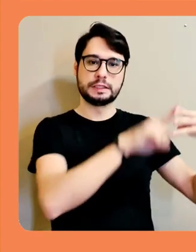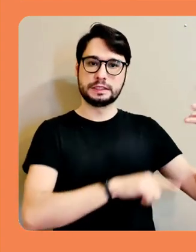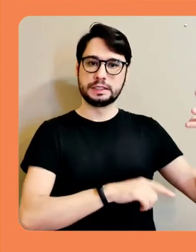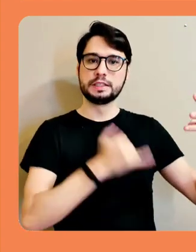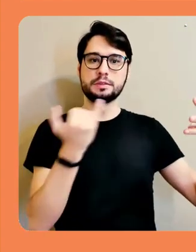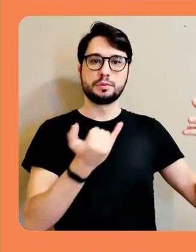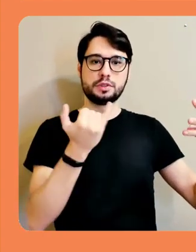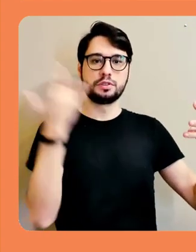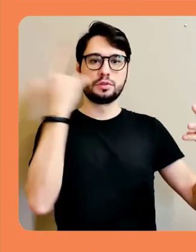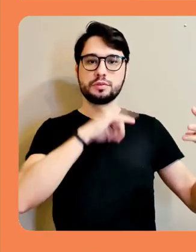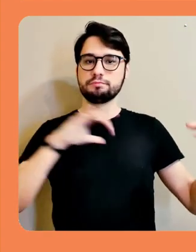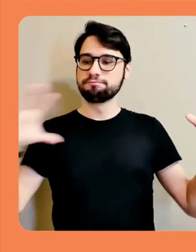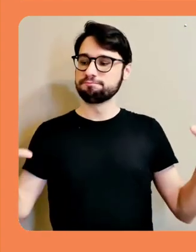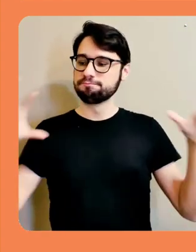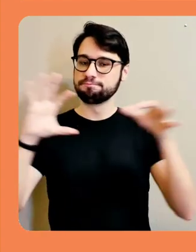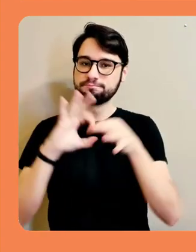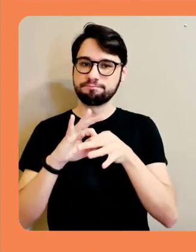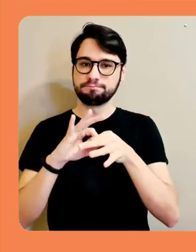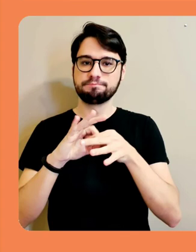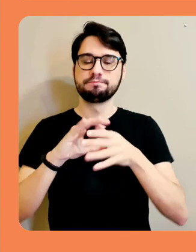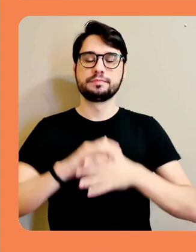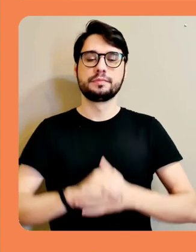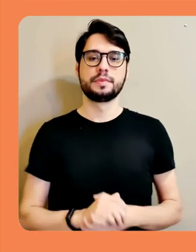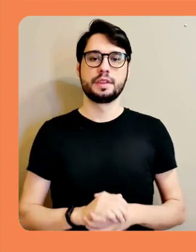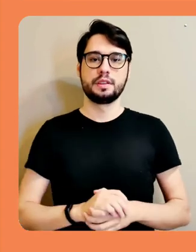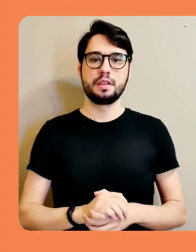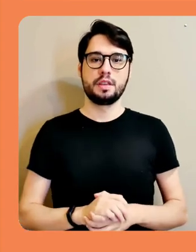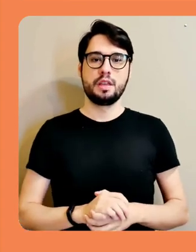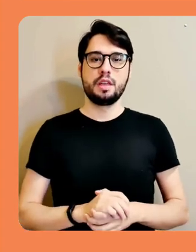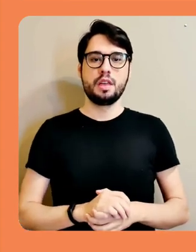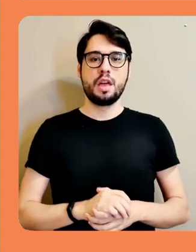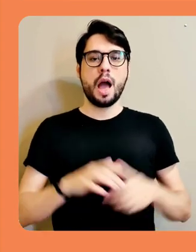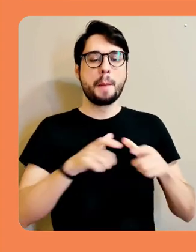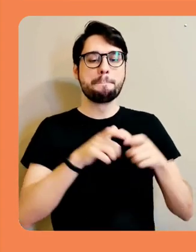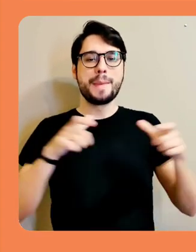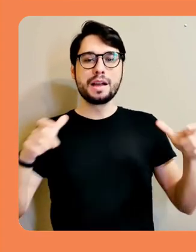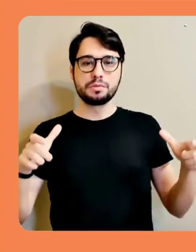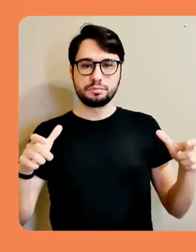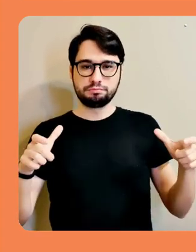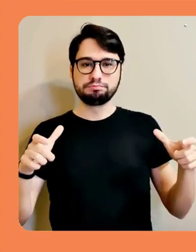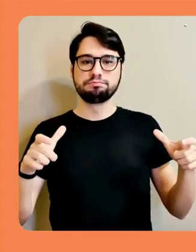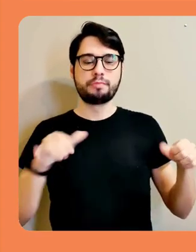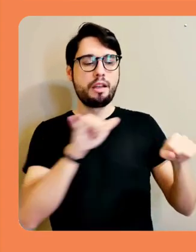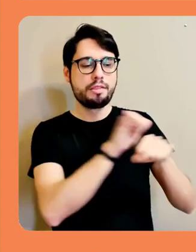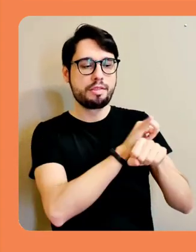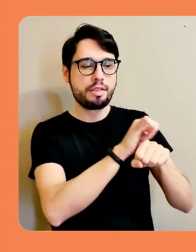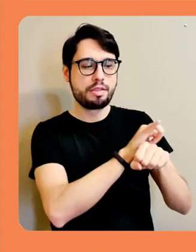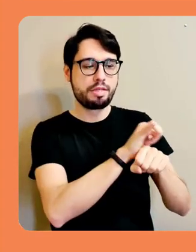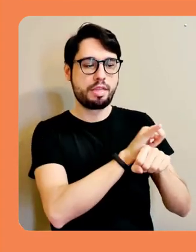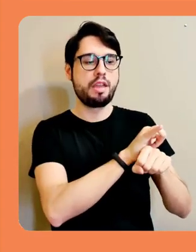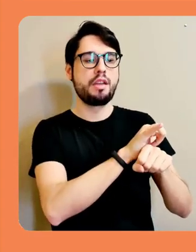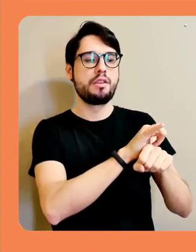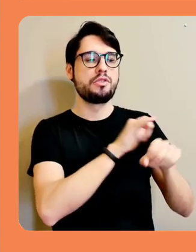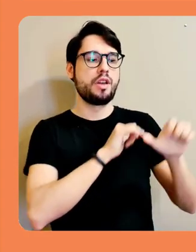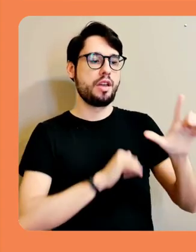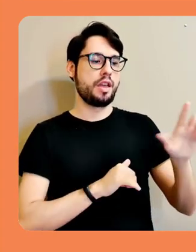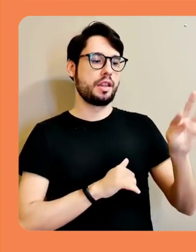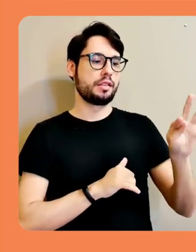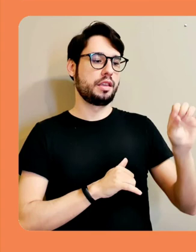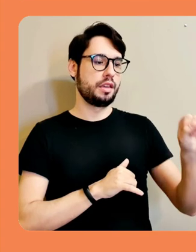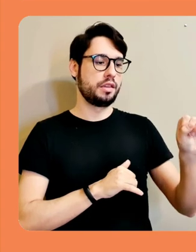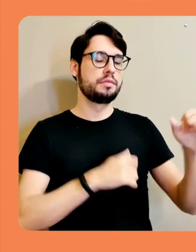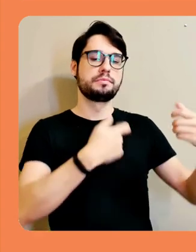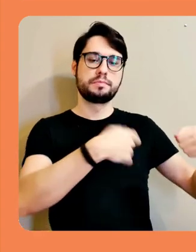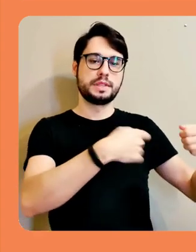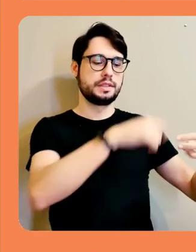da url que vai ser disponibilizada no seu projeto a maioria das Ferramentas tem essa configuração quando tem uma